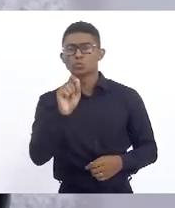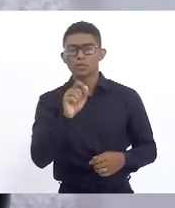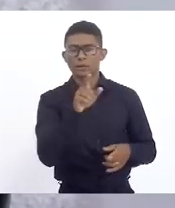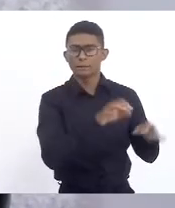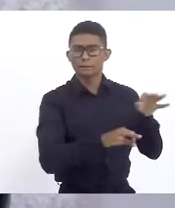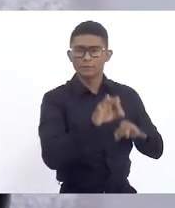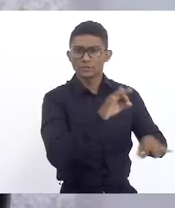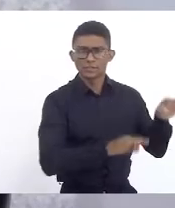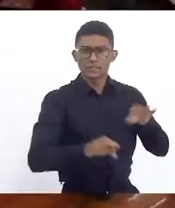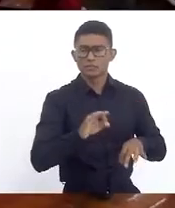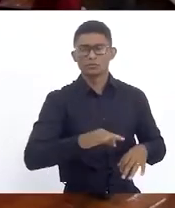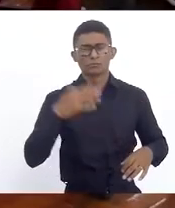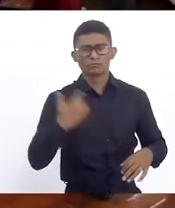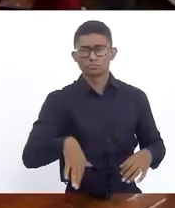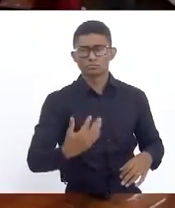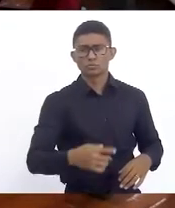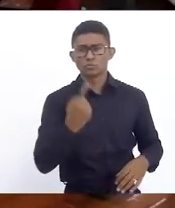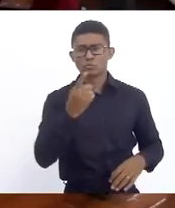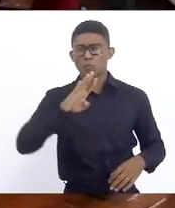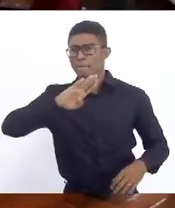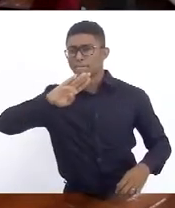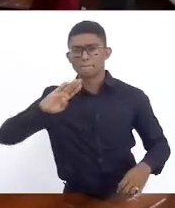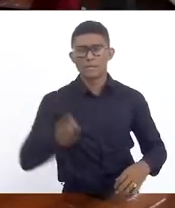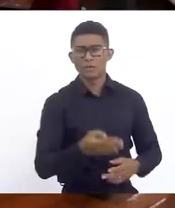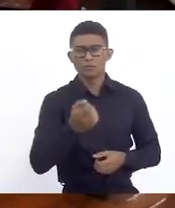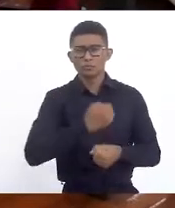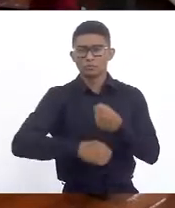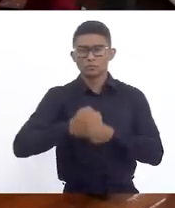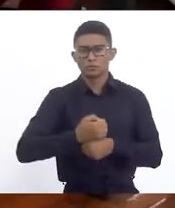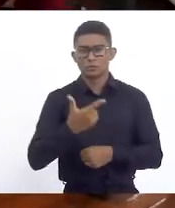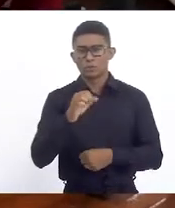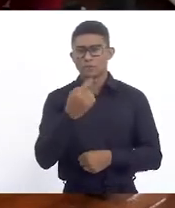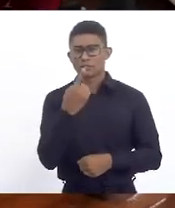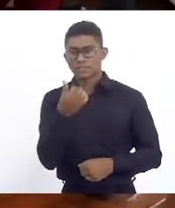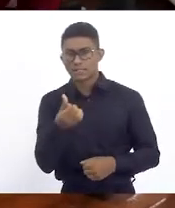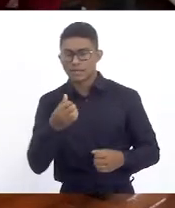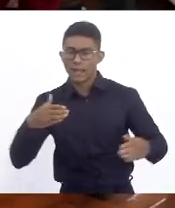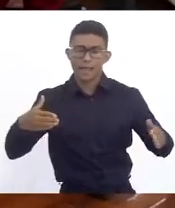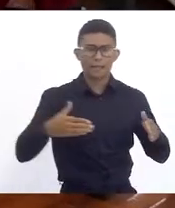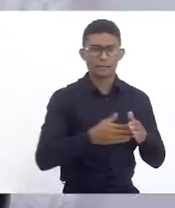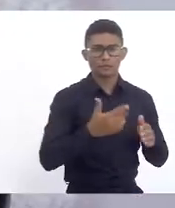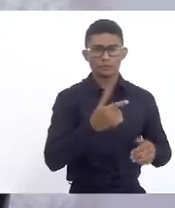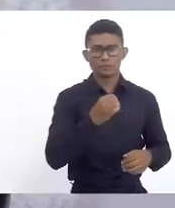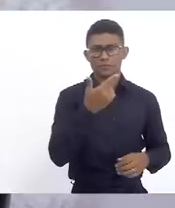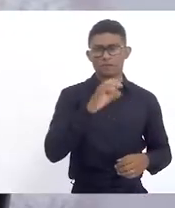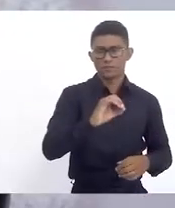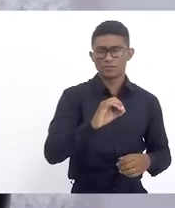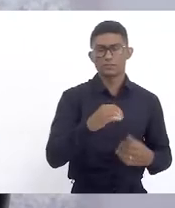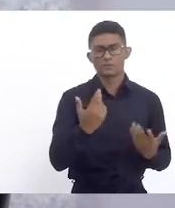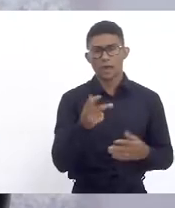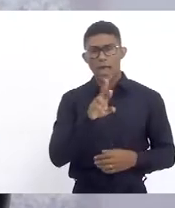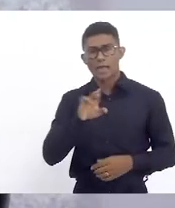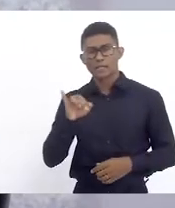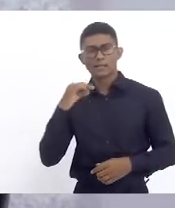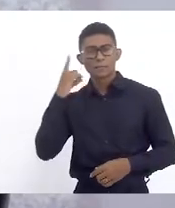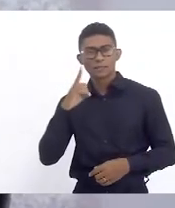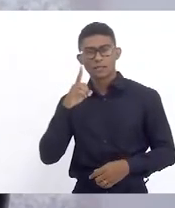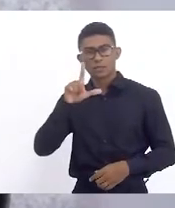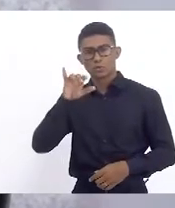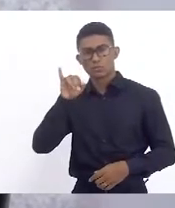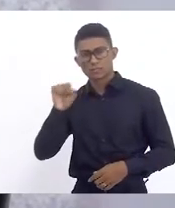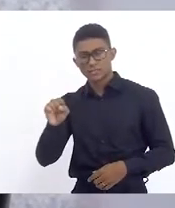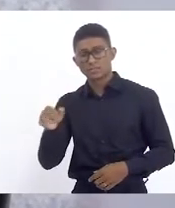R$1,6 bilhão contingenciados de 2016 a 2020. Na linha aí de, até de uma iniciativa de uma RI do deputado Luiz Paulo, a gente precisou